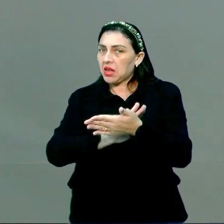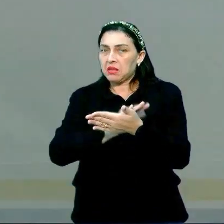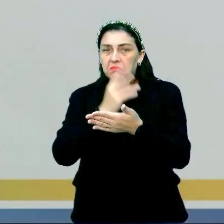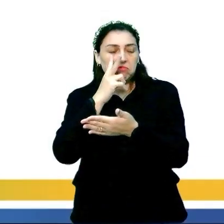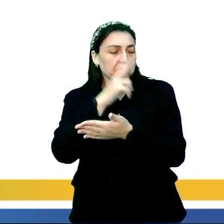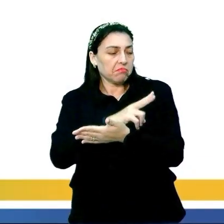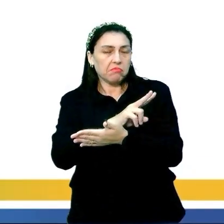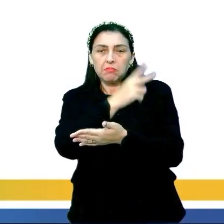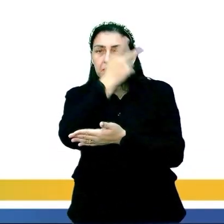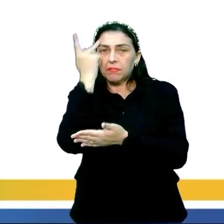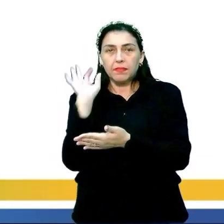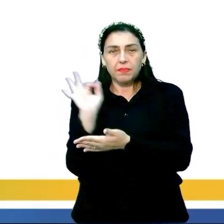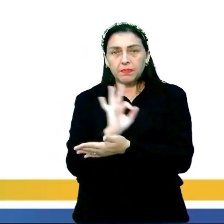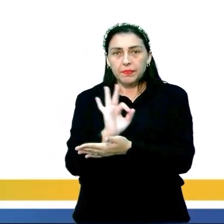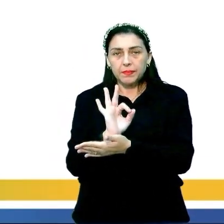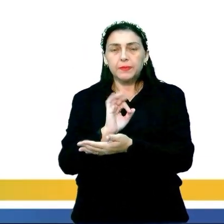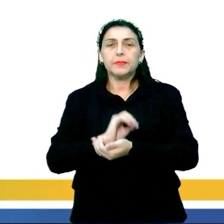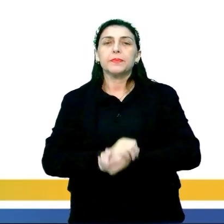ninguém vai olhar.